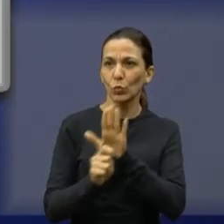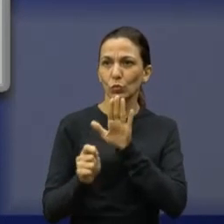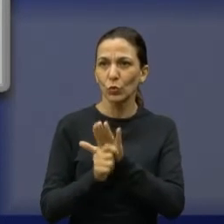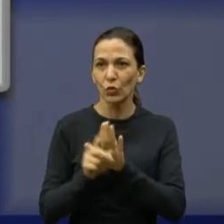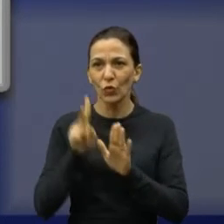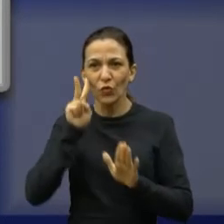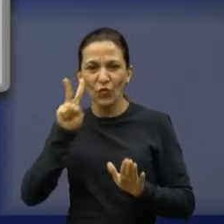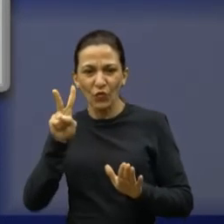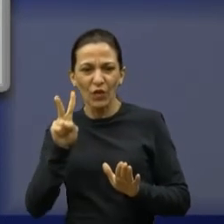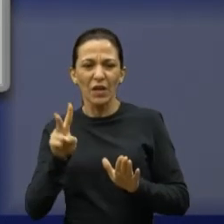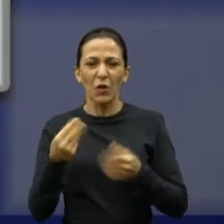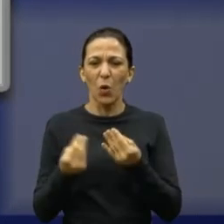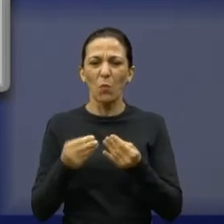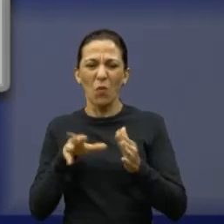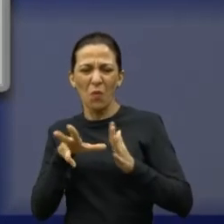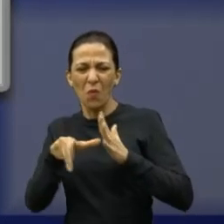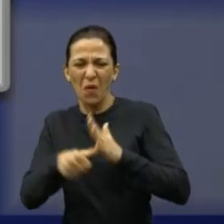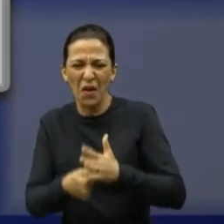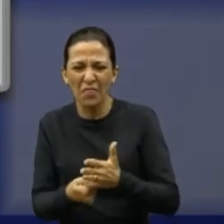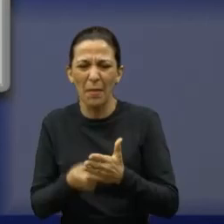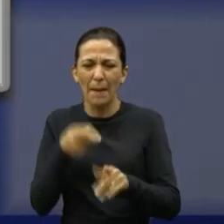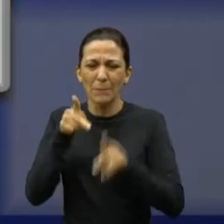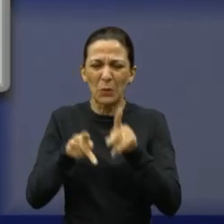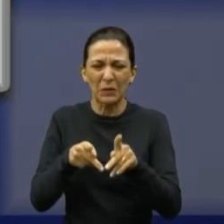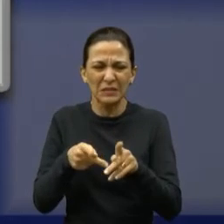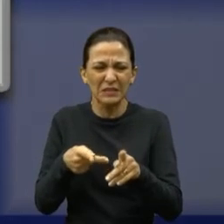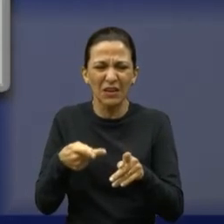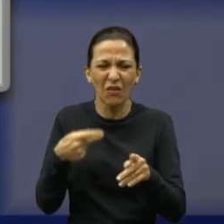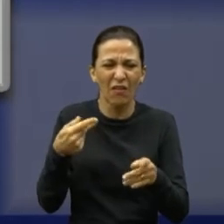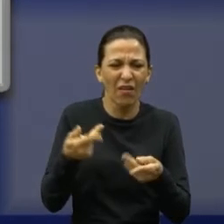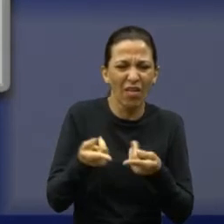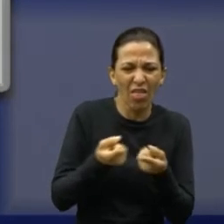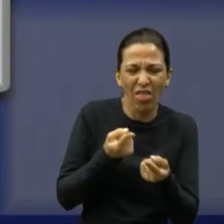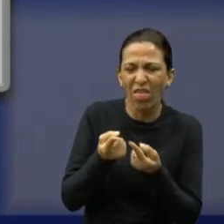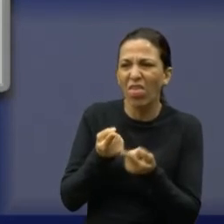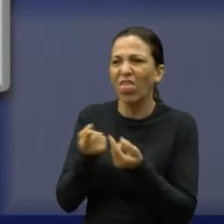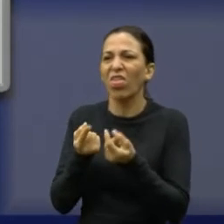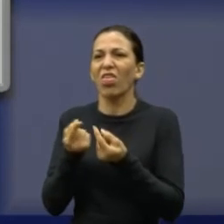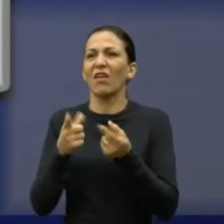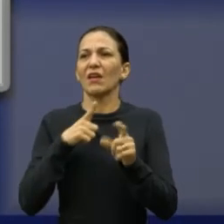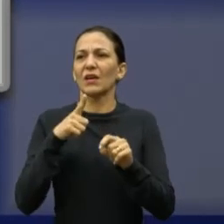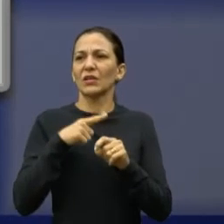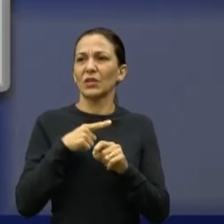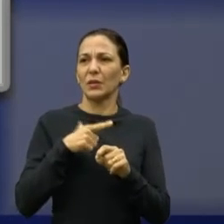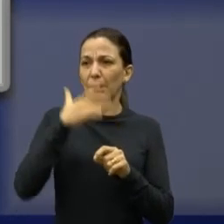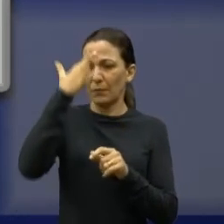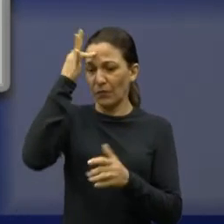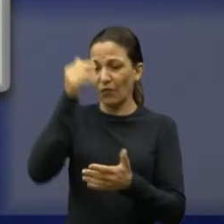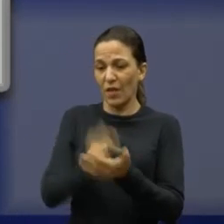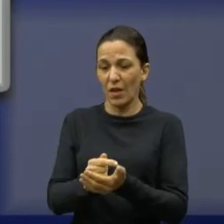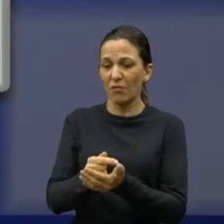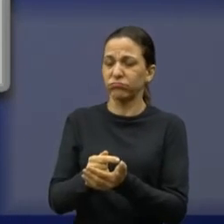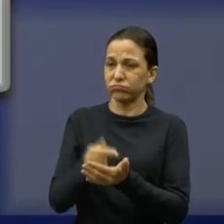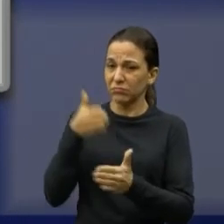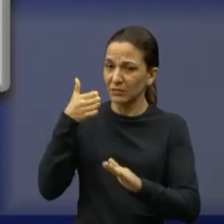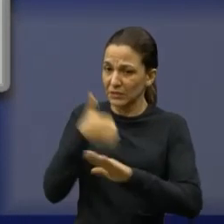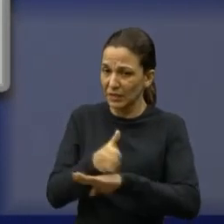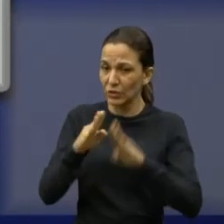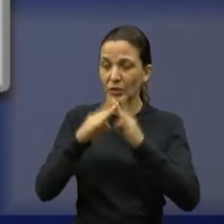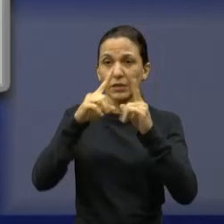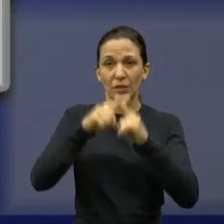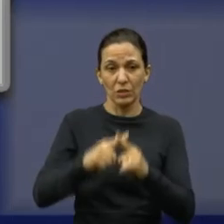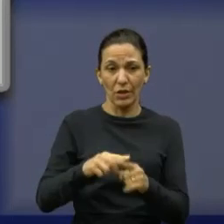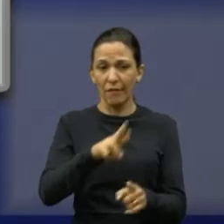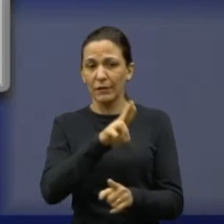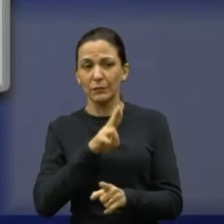saques e hostilidades contra a população e principalmente com os fiéis. Não ficaremos inertes ou sem respostas